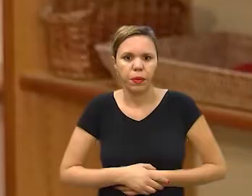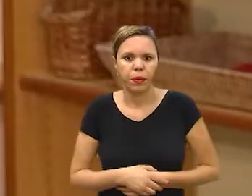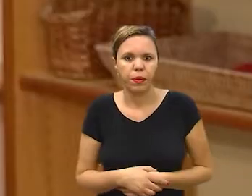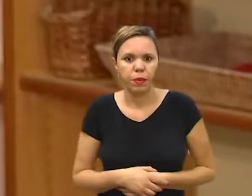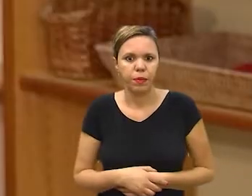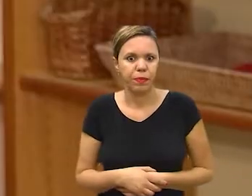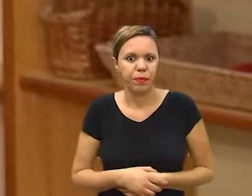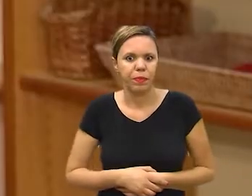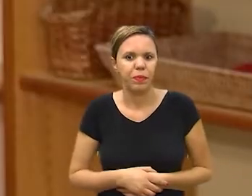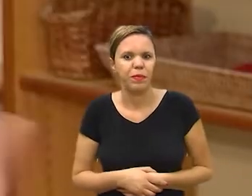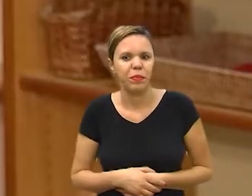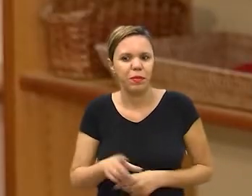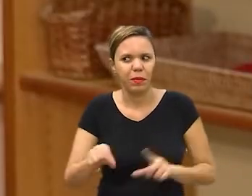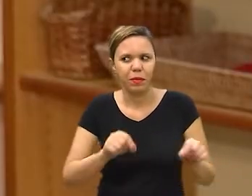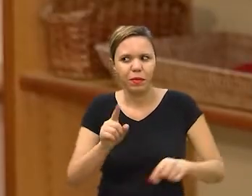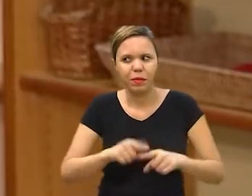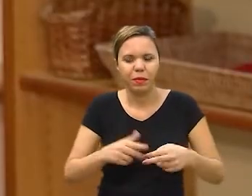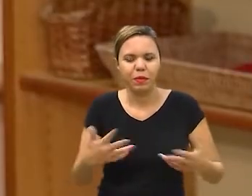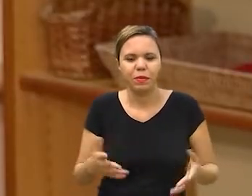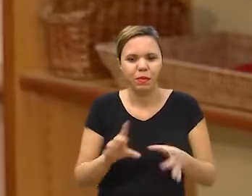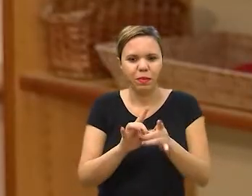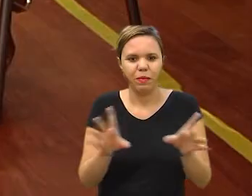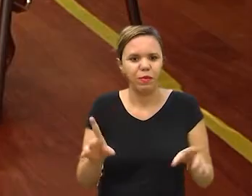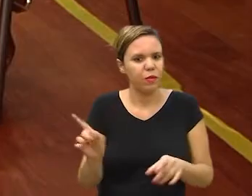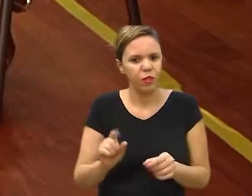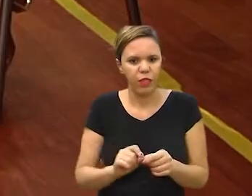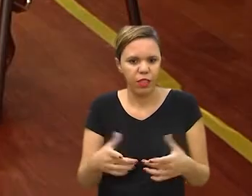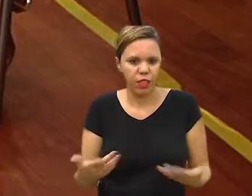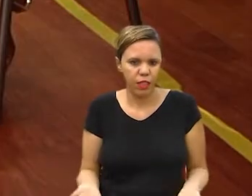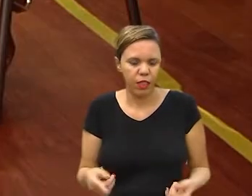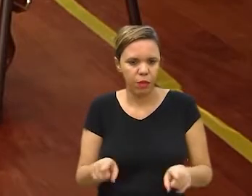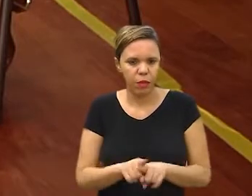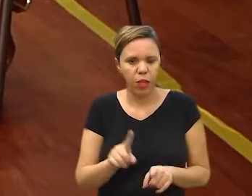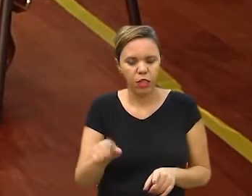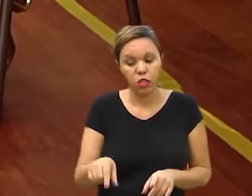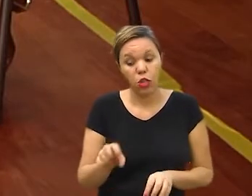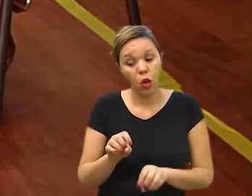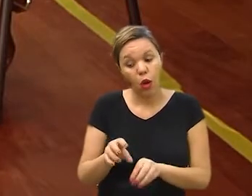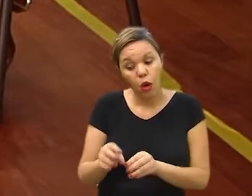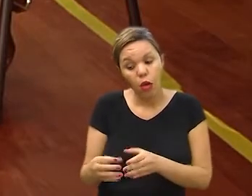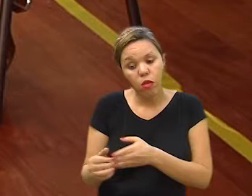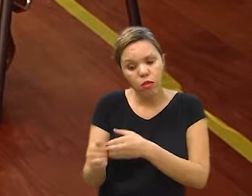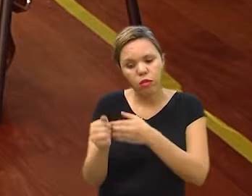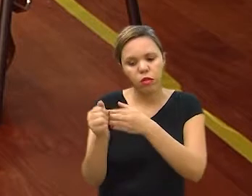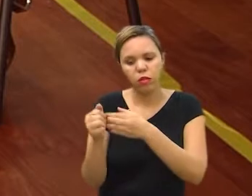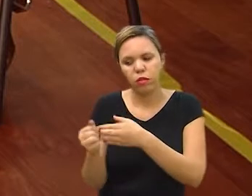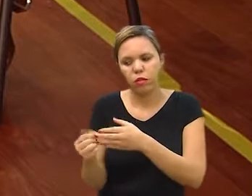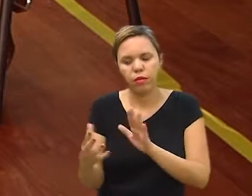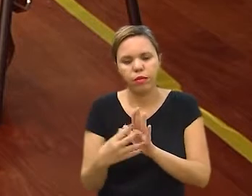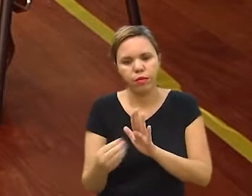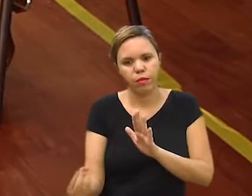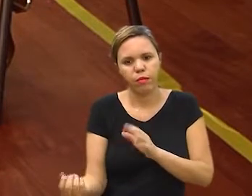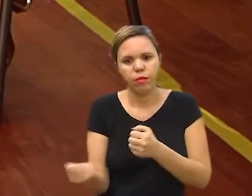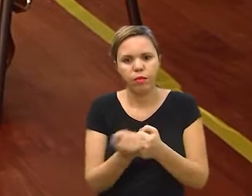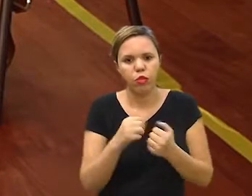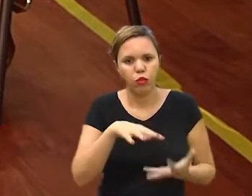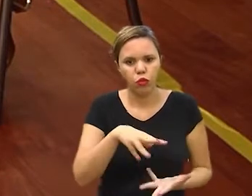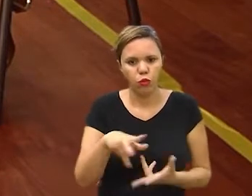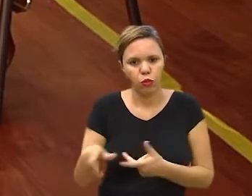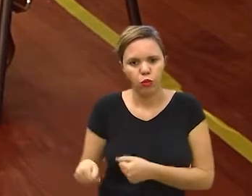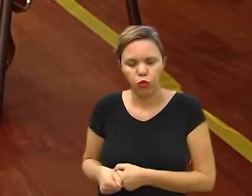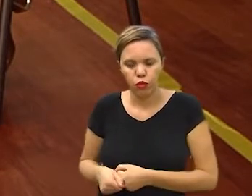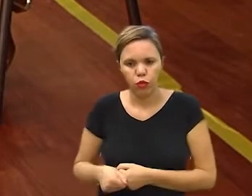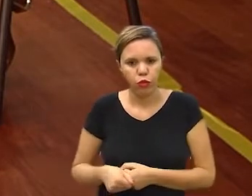pode escolher fazer o material e também tem a liberdade de escolher não fazer. Ele é mais um guia, né? Ele é um guia. Sim. Esse é o nome utilizado no mundo inteiro.